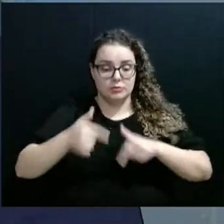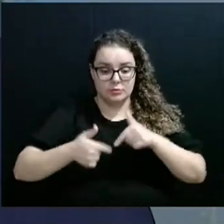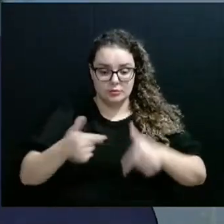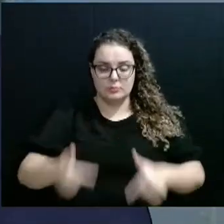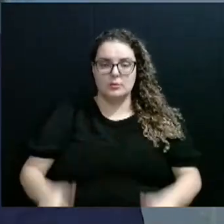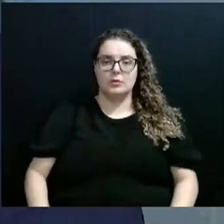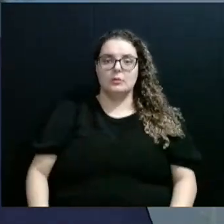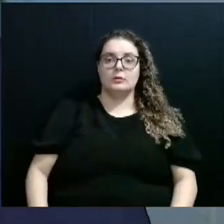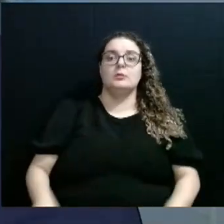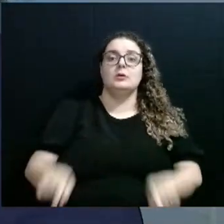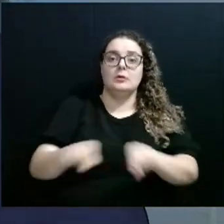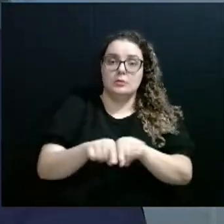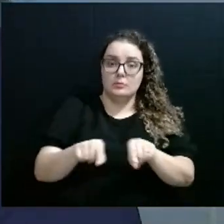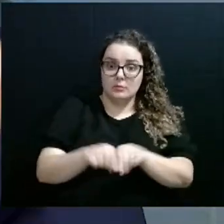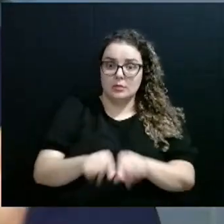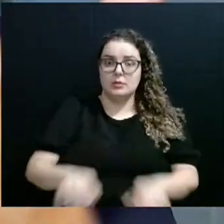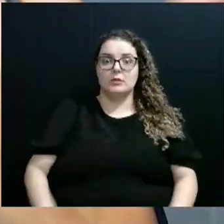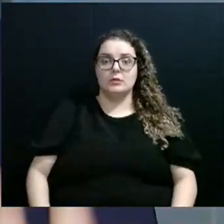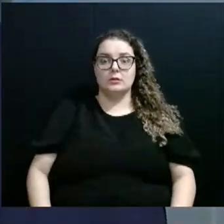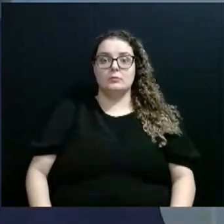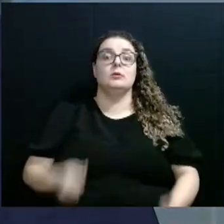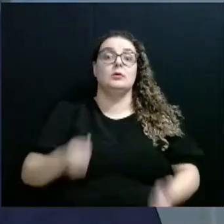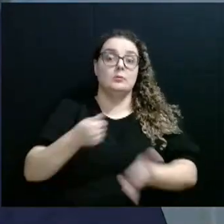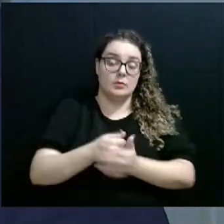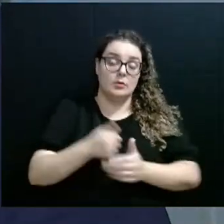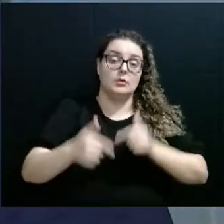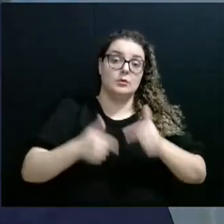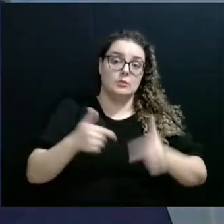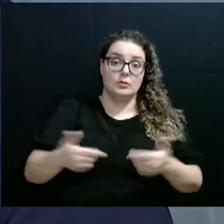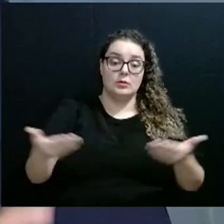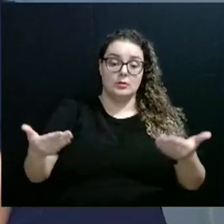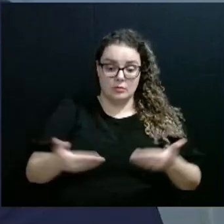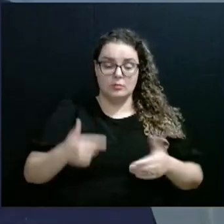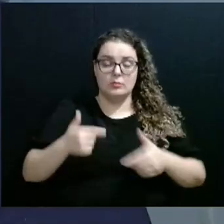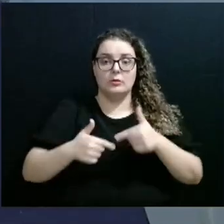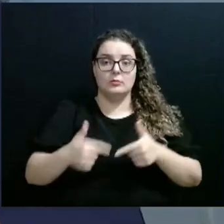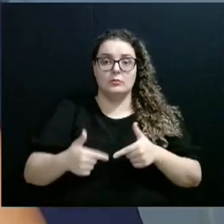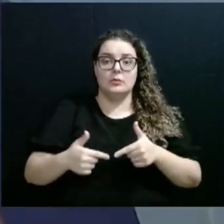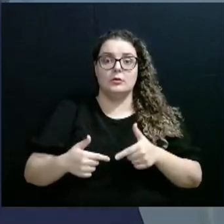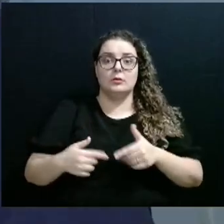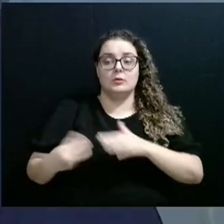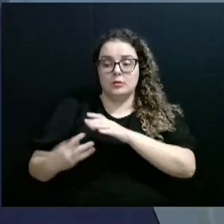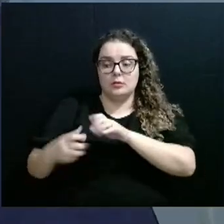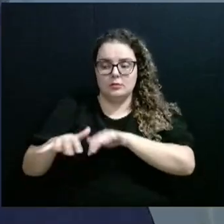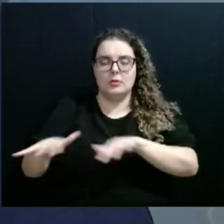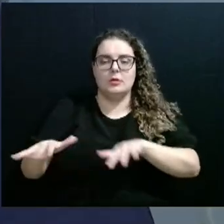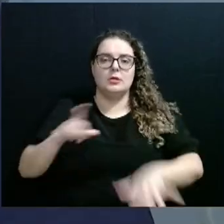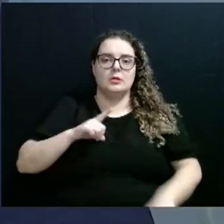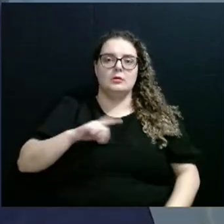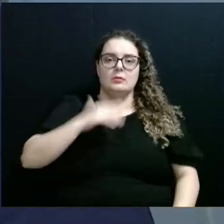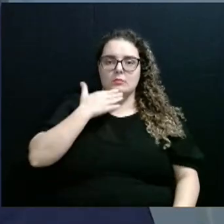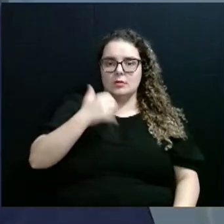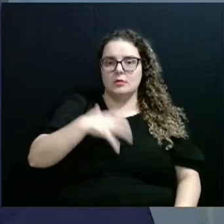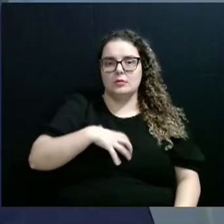tempo, garantir que os trabalhadores que hoje trabalham em regime terceirizado tenham melhores condições de